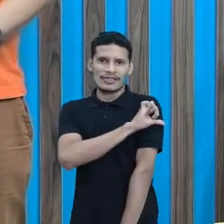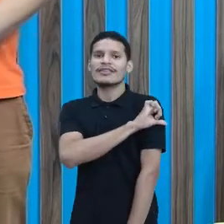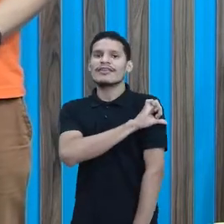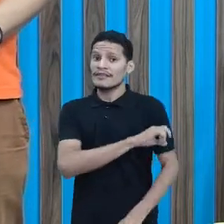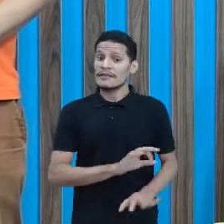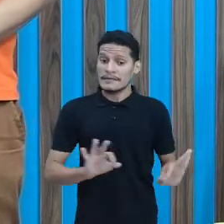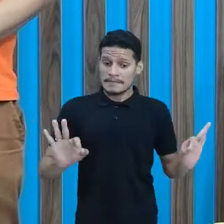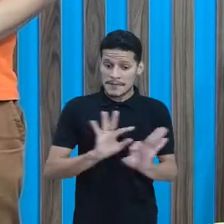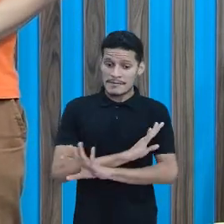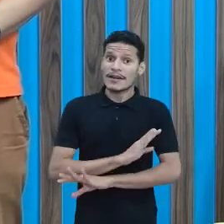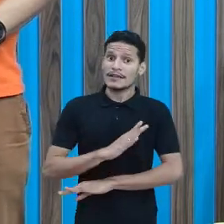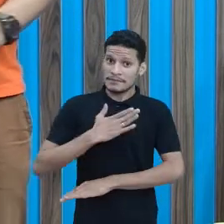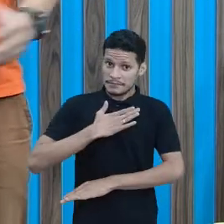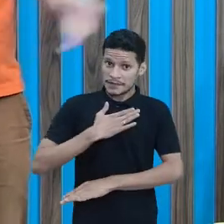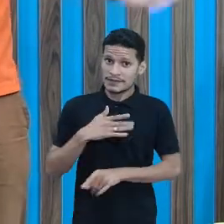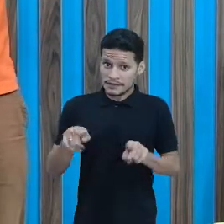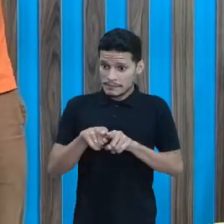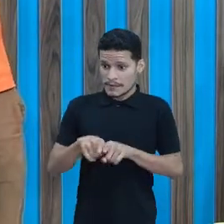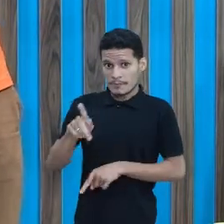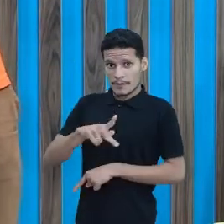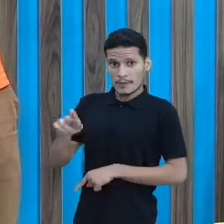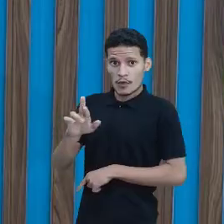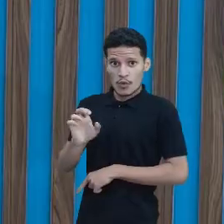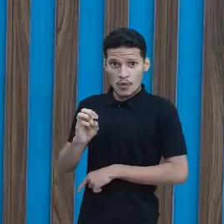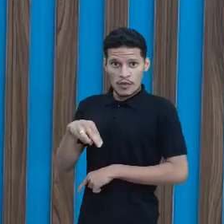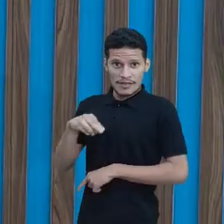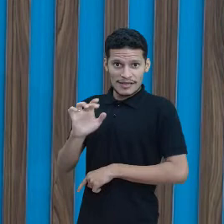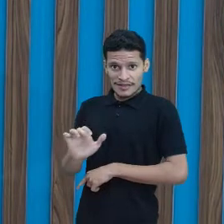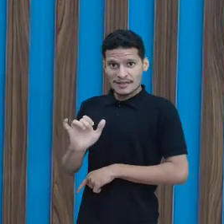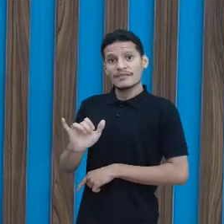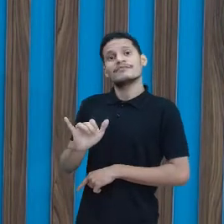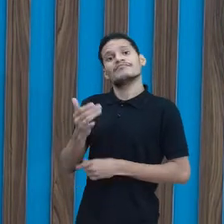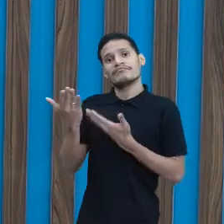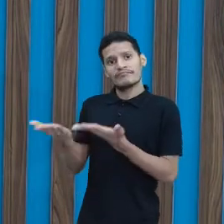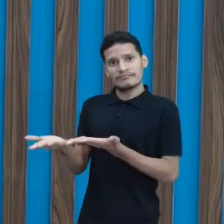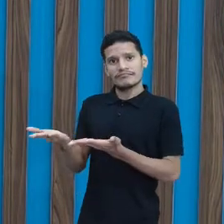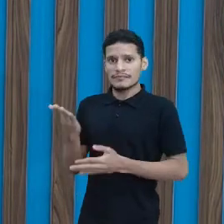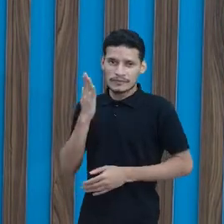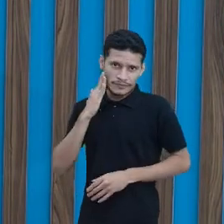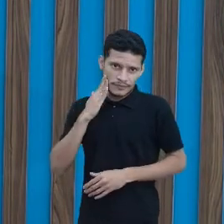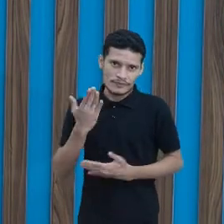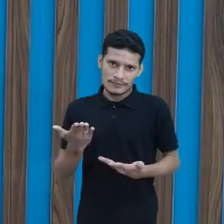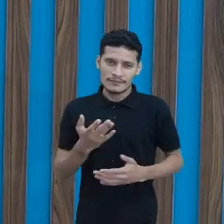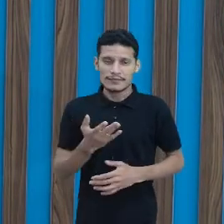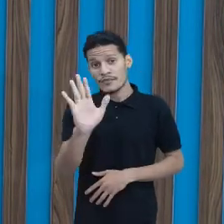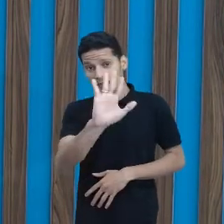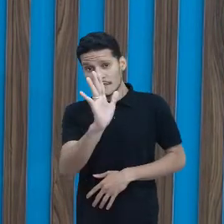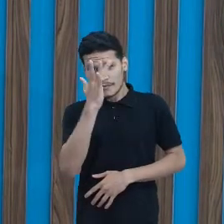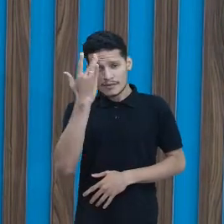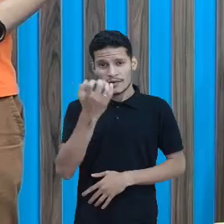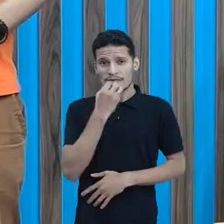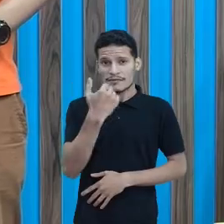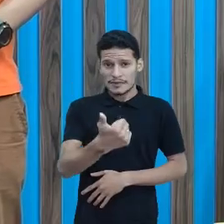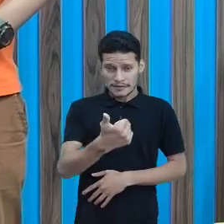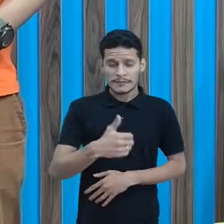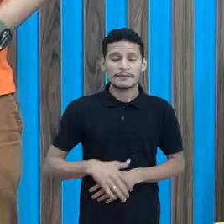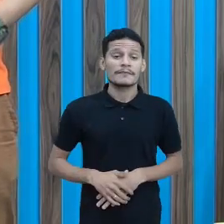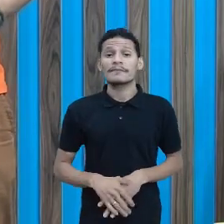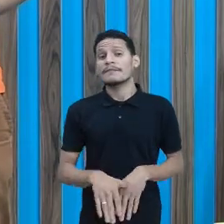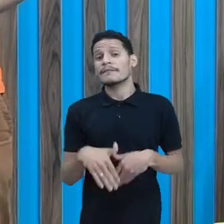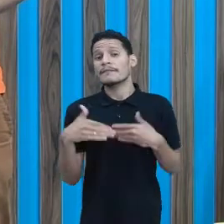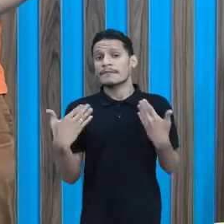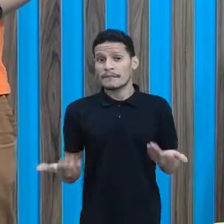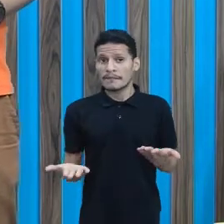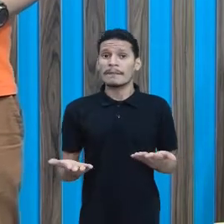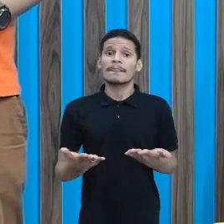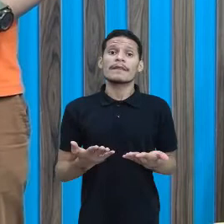com muito carinho por mim e pelo professor Rony Monteiro, que está aqui com a gente. Olá pessoal, tudo bem? Pois bem,